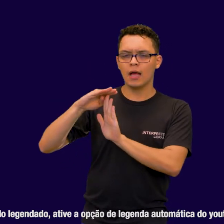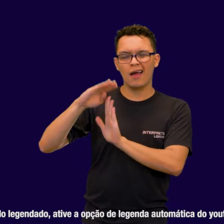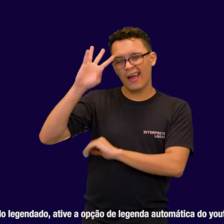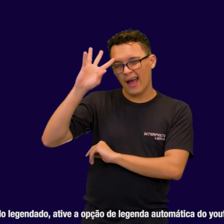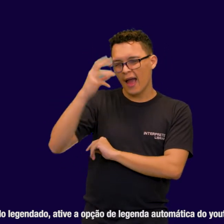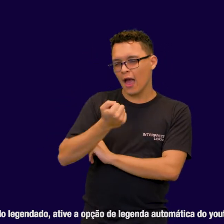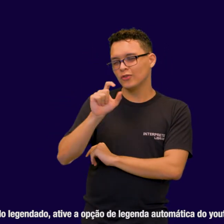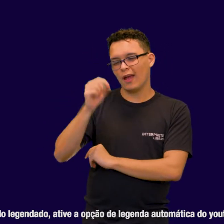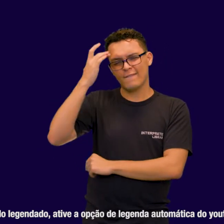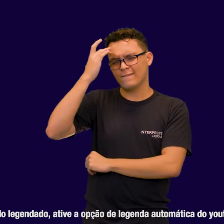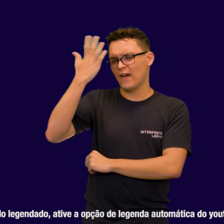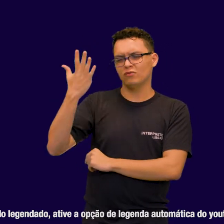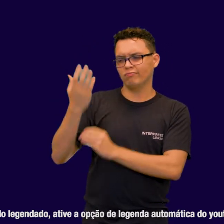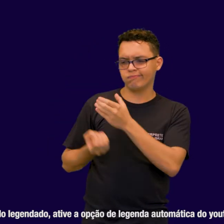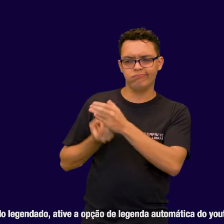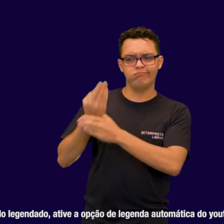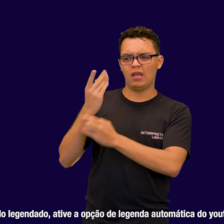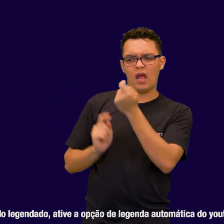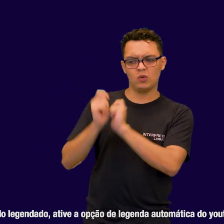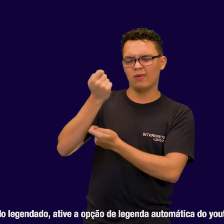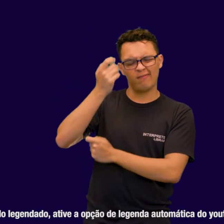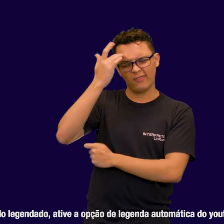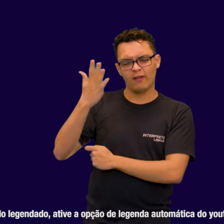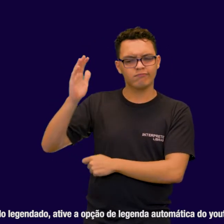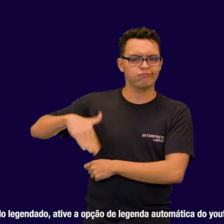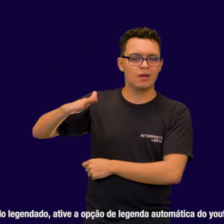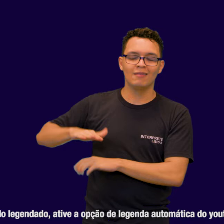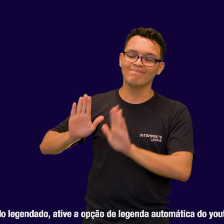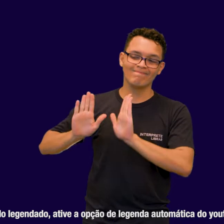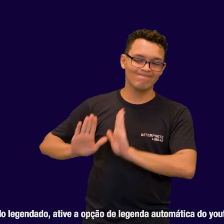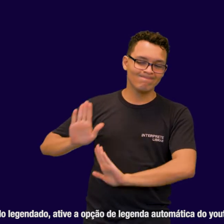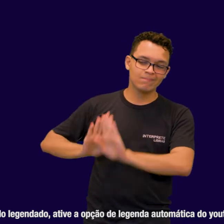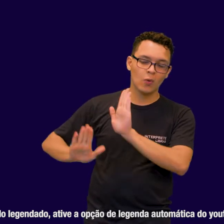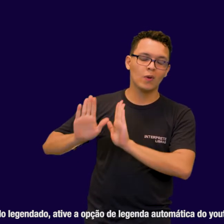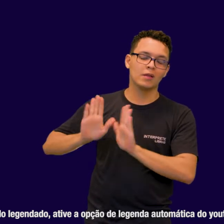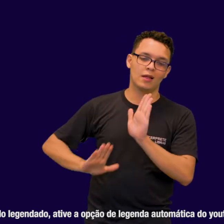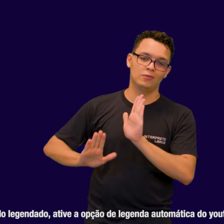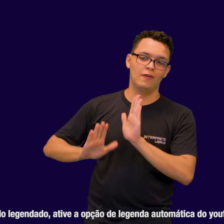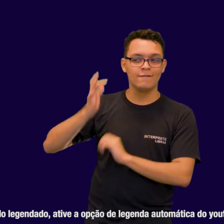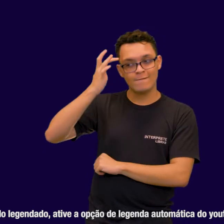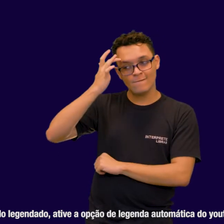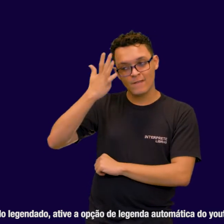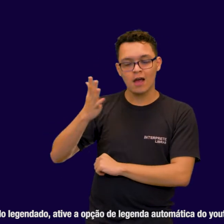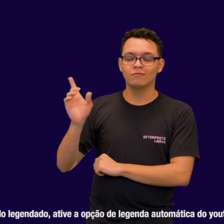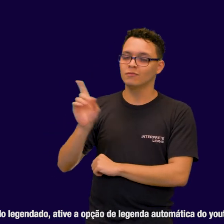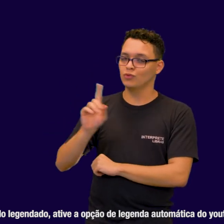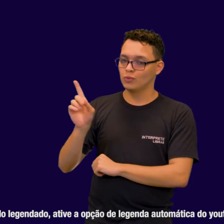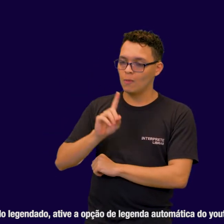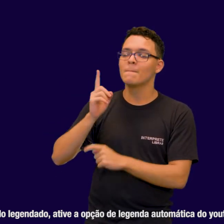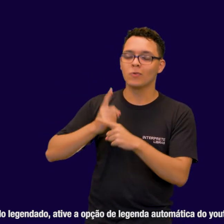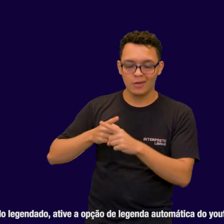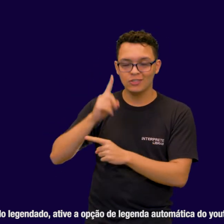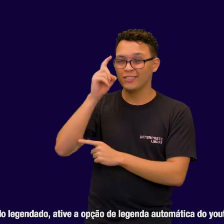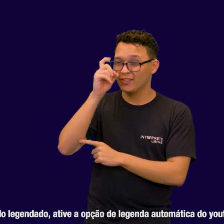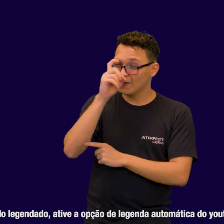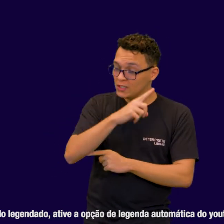que é um negócio fácil e é um negócio barato. E não é nenhuma das duas coisas. É um negócio difícil, é